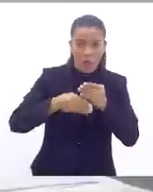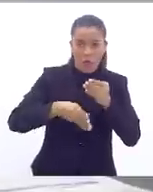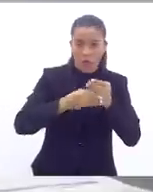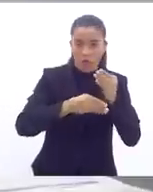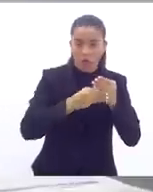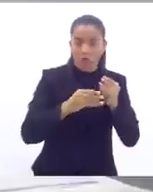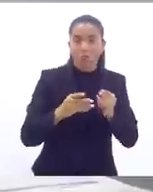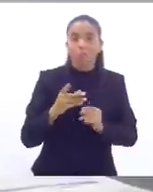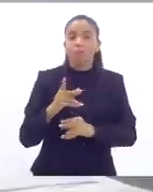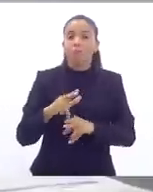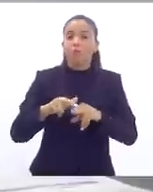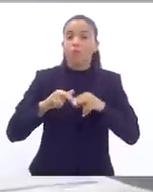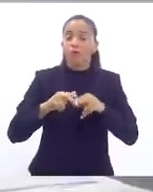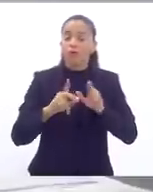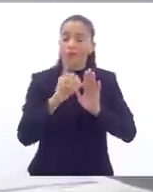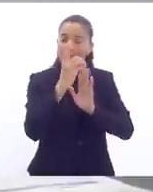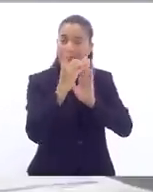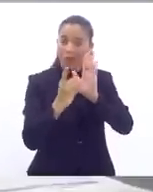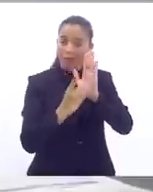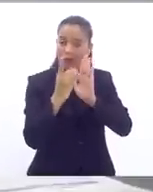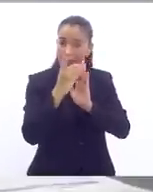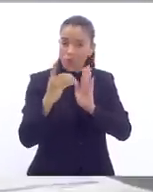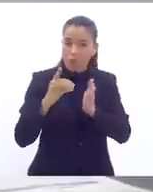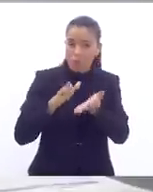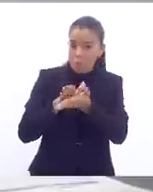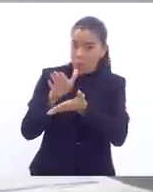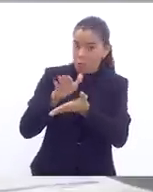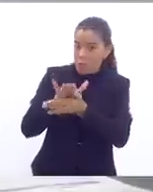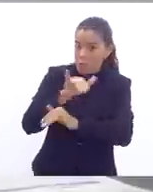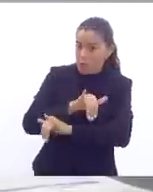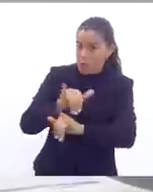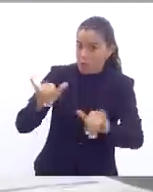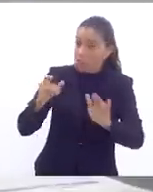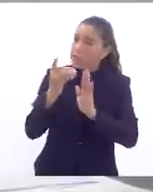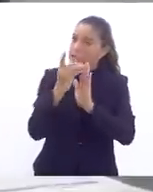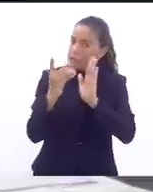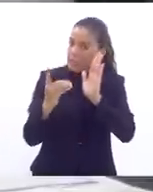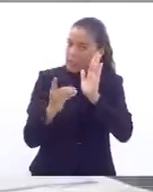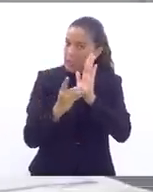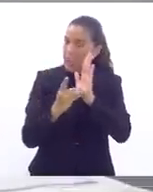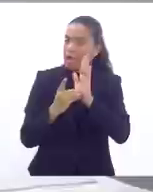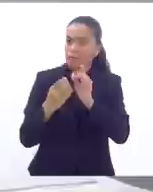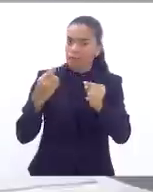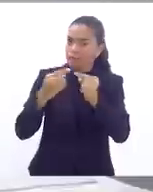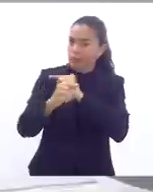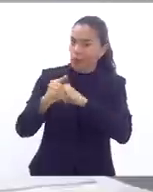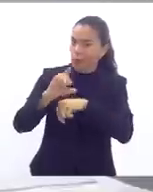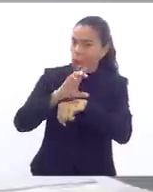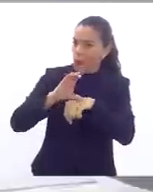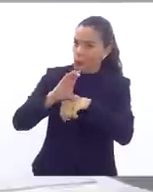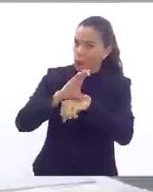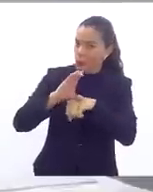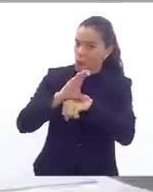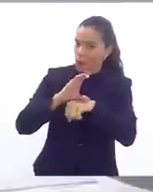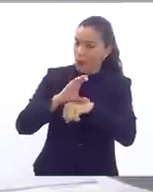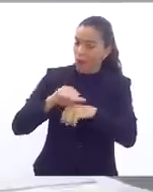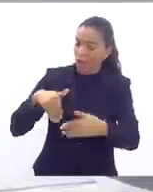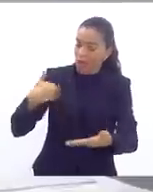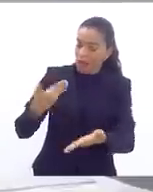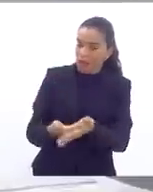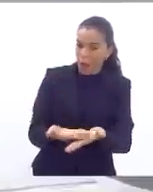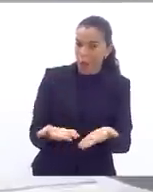Janeiro por decreto publicado aliás decreto até inconstitucional que tá valendo até